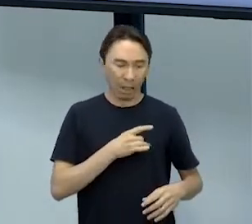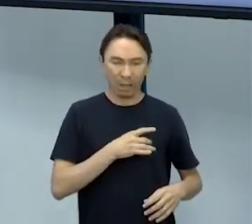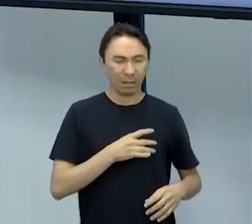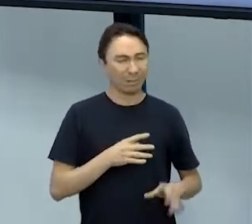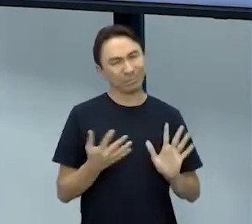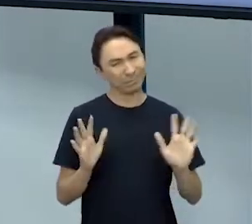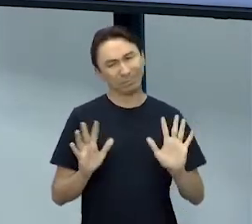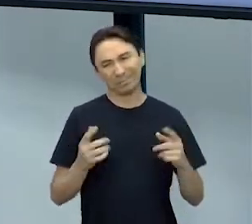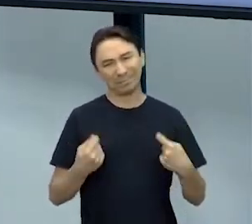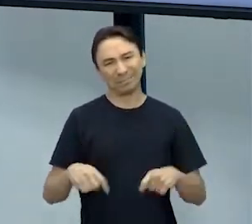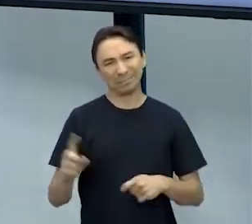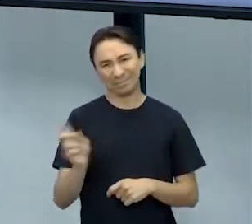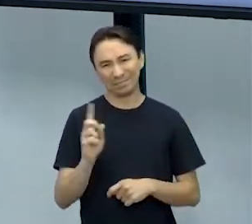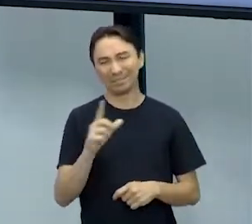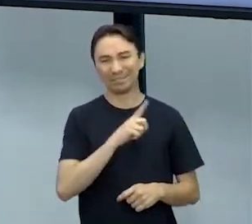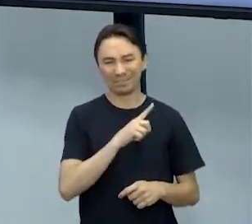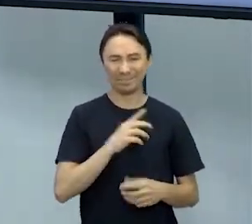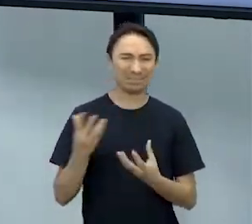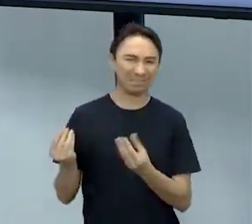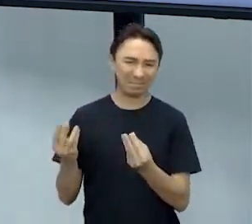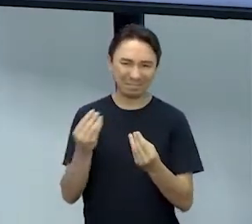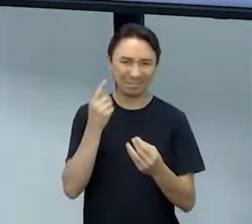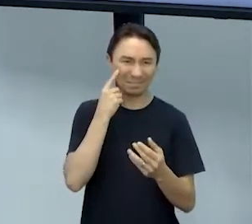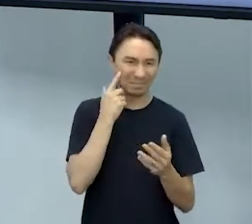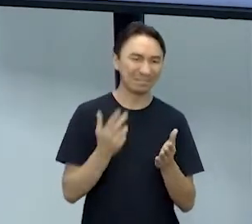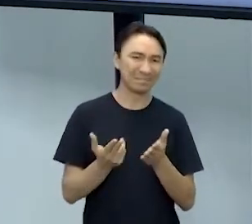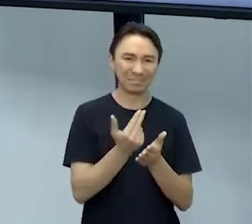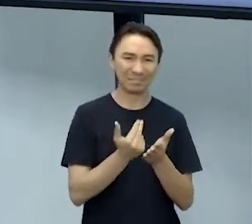de desenho.